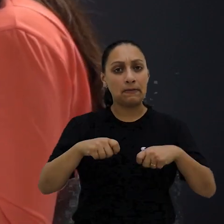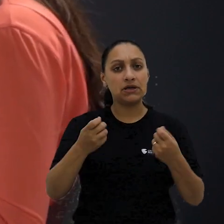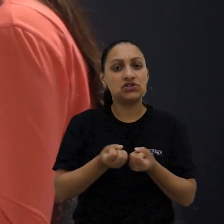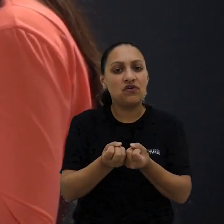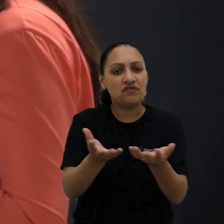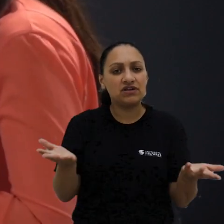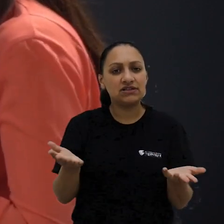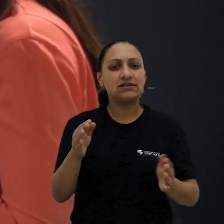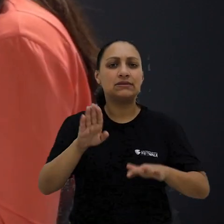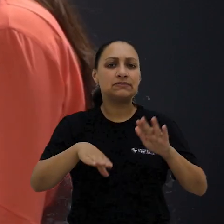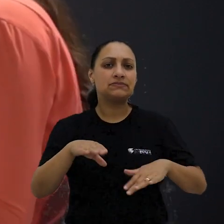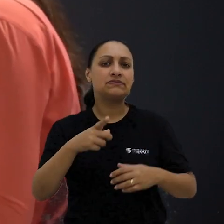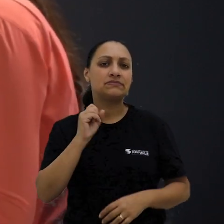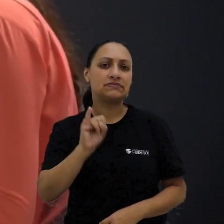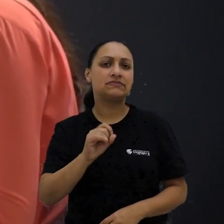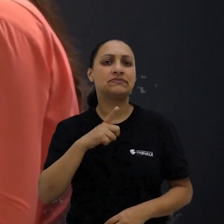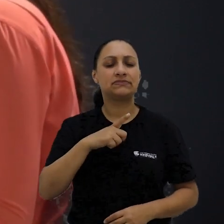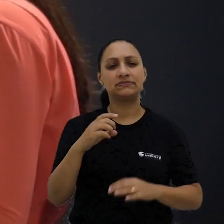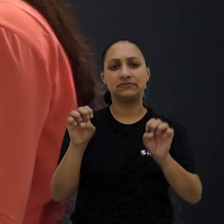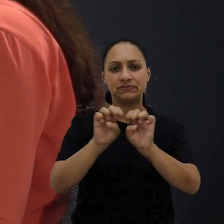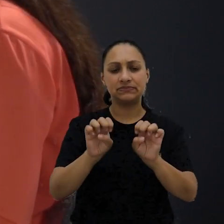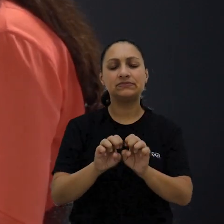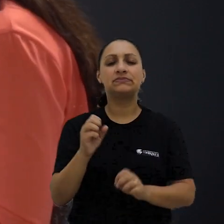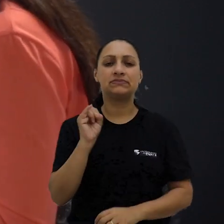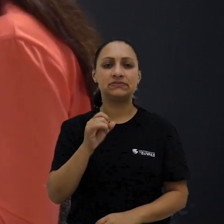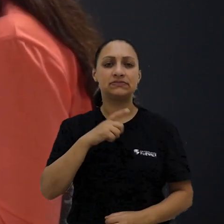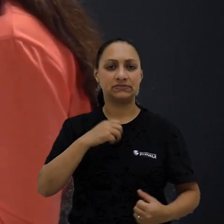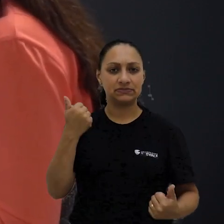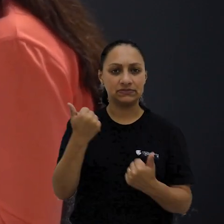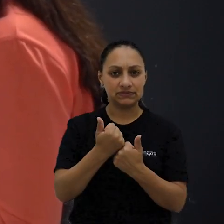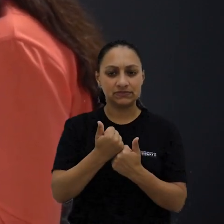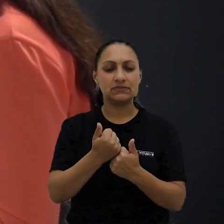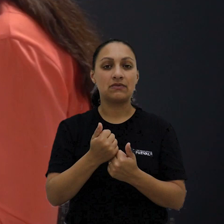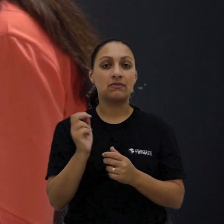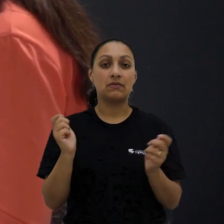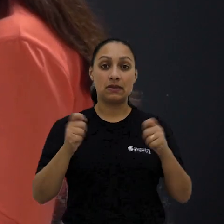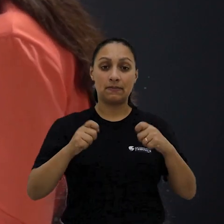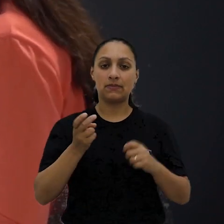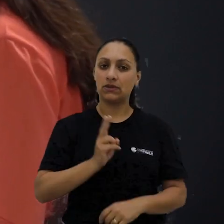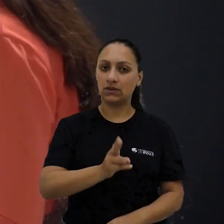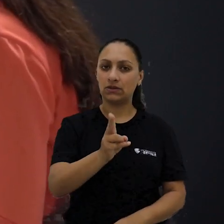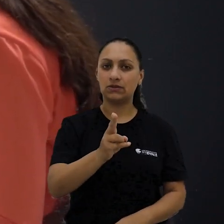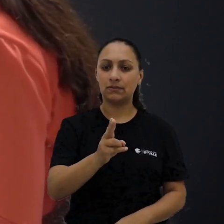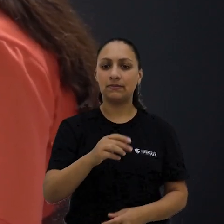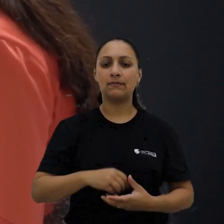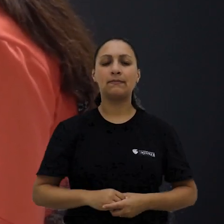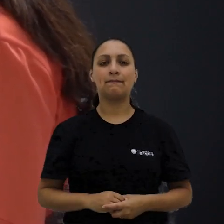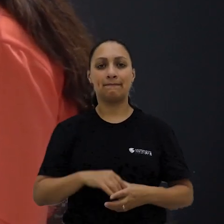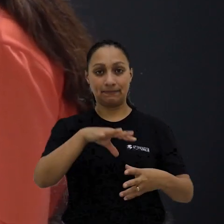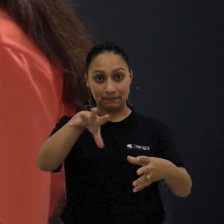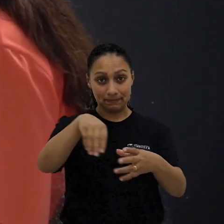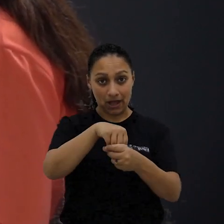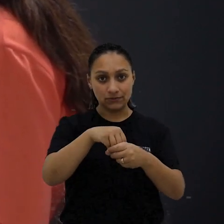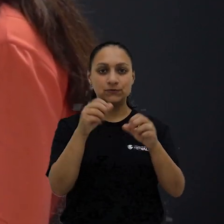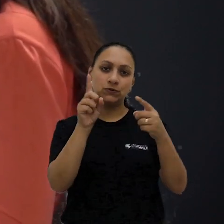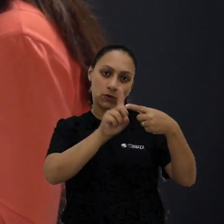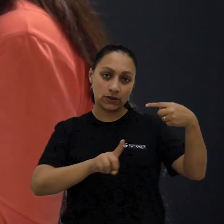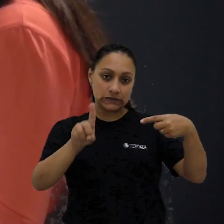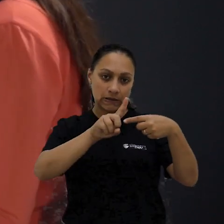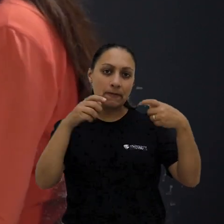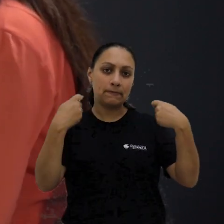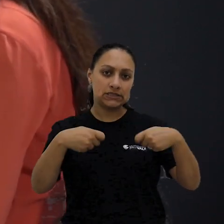né? Dependendo se tem estrutura, se a gente tem esse tipo de suporte, ela pode permanecer aqui, sim, desde que faça parte do